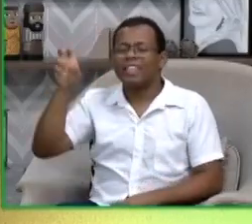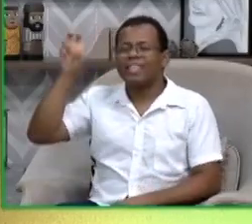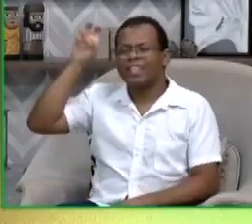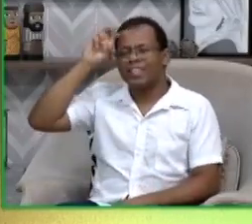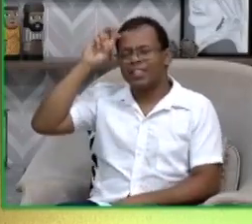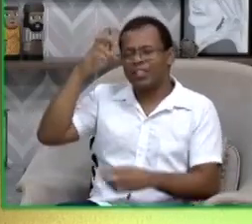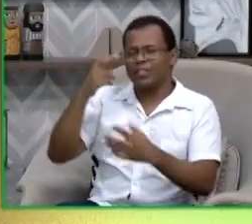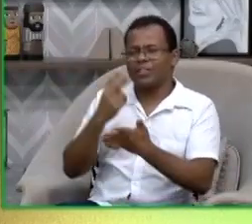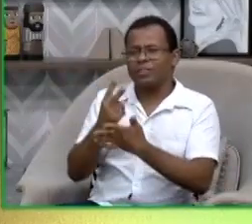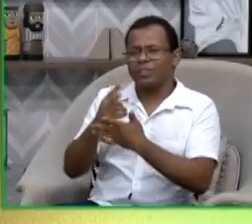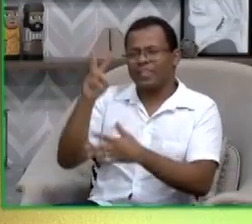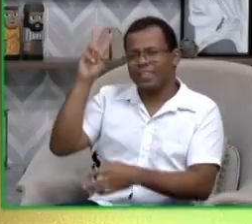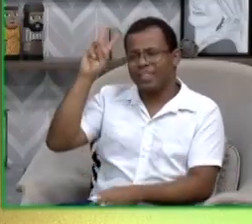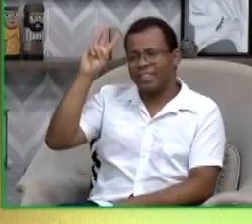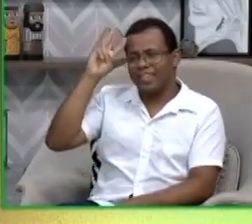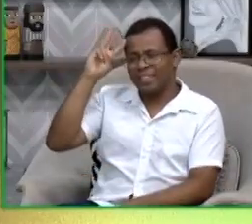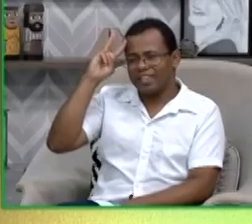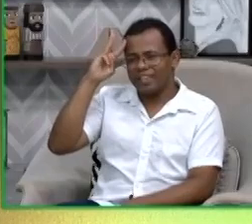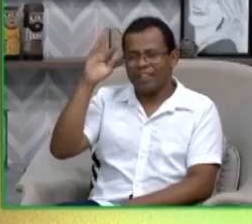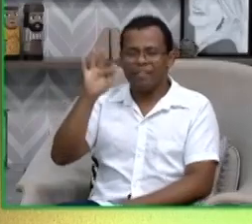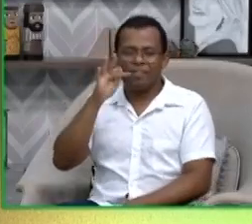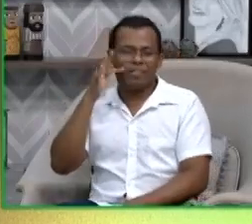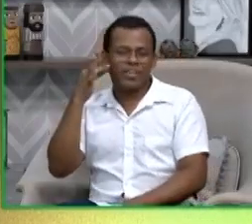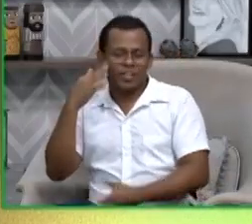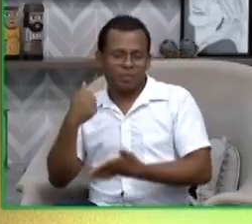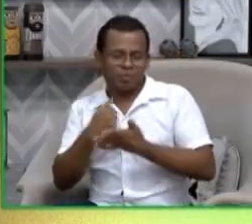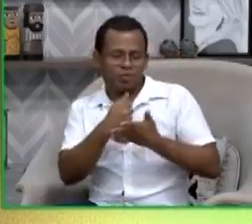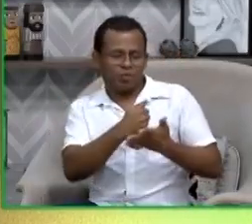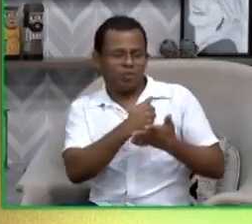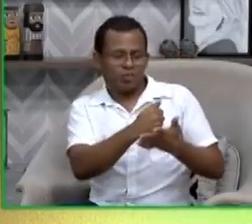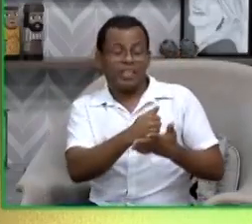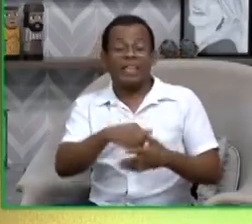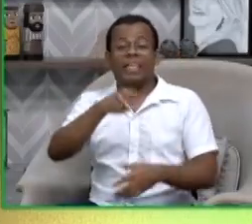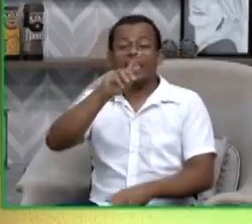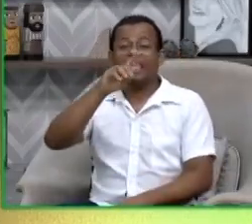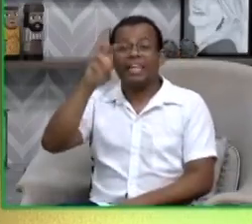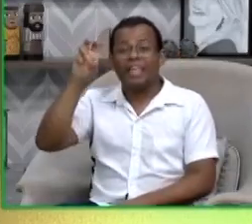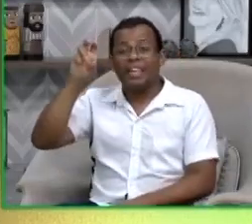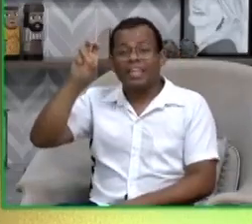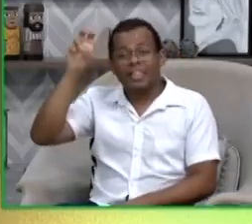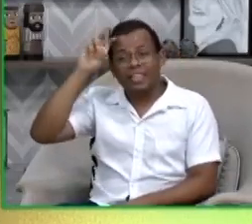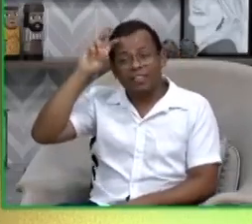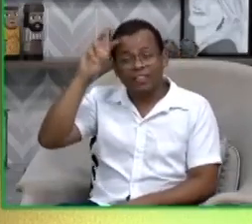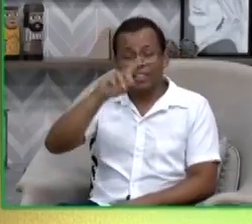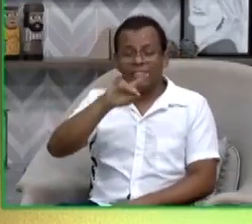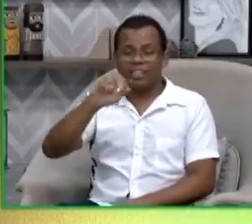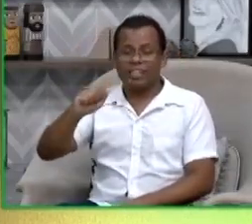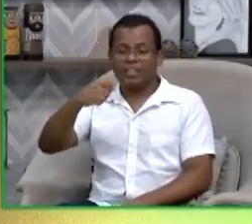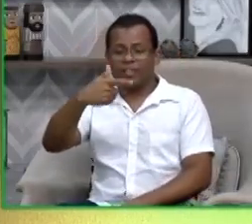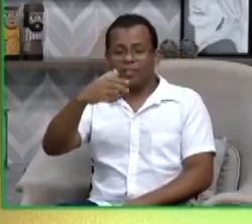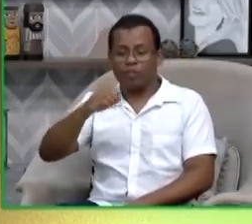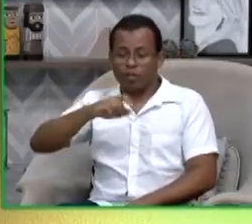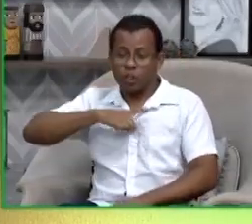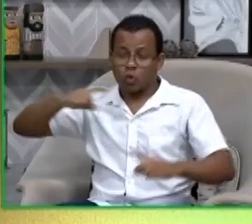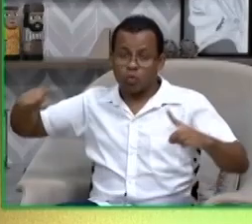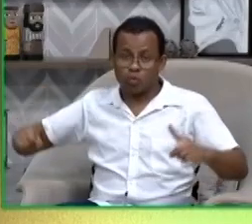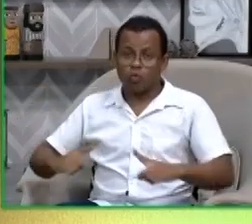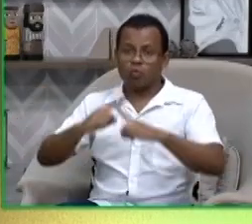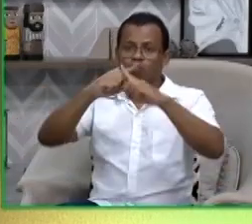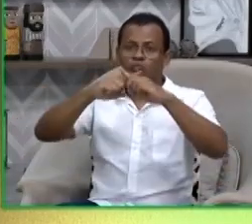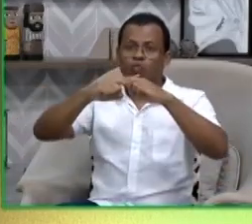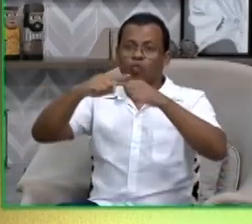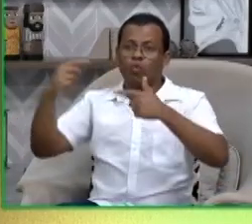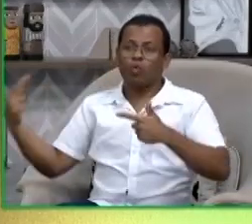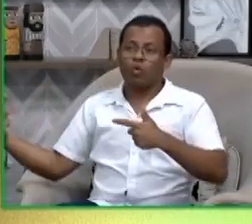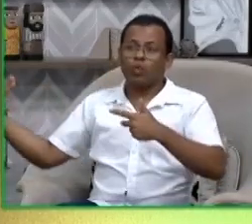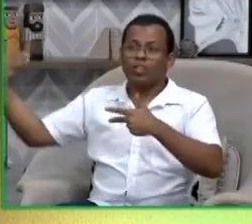terça. O professor Fernando está aqui me ajudando. Na quinta-feira, dia 20, à tarde, vai ter um campeonato de slã